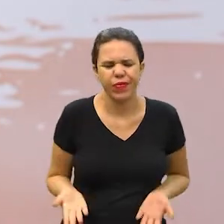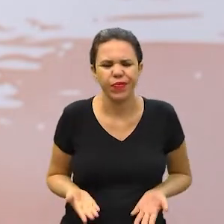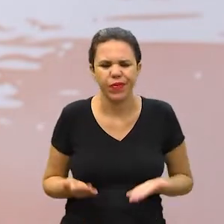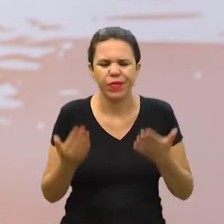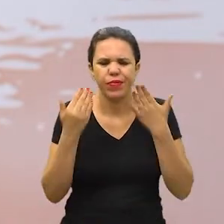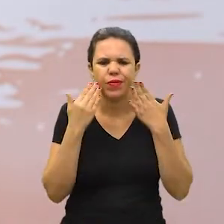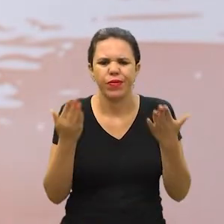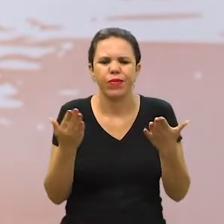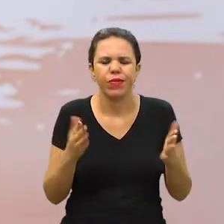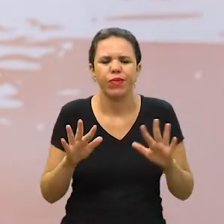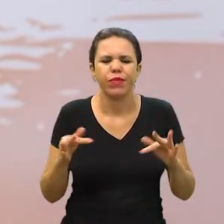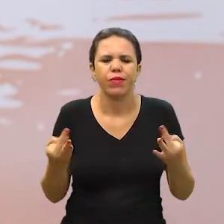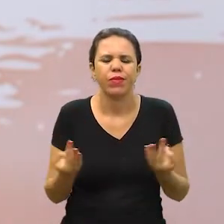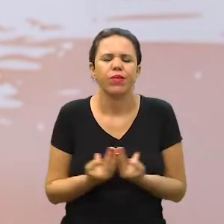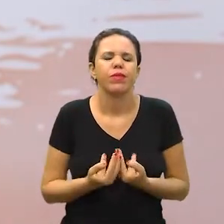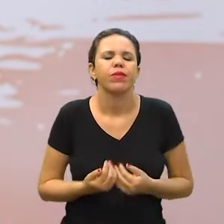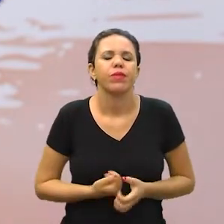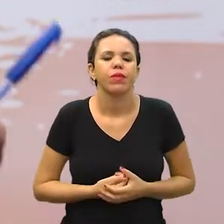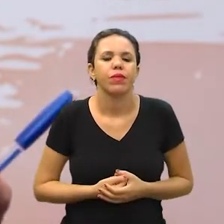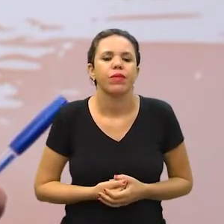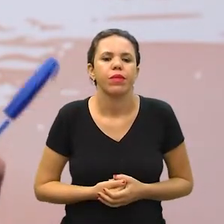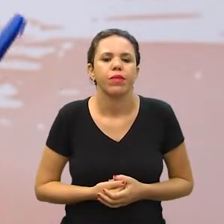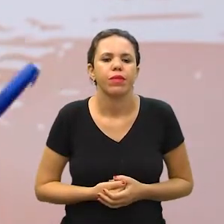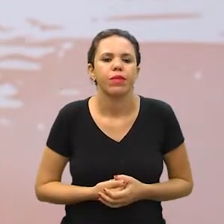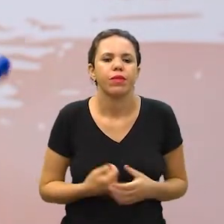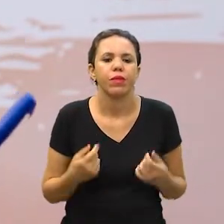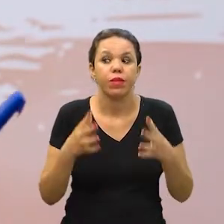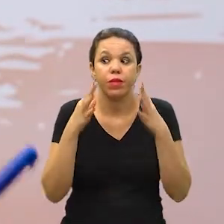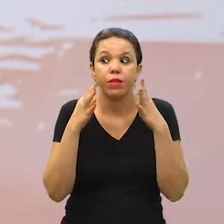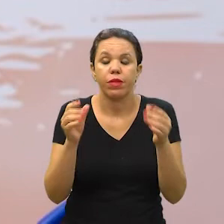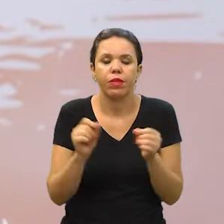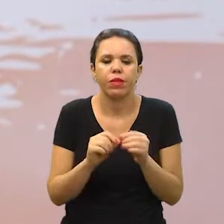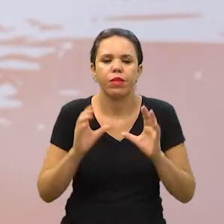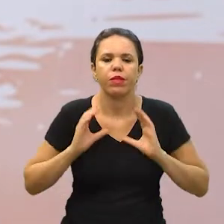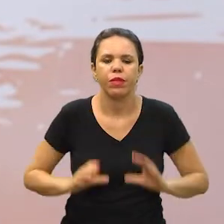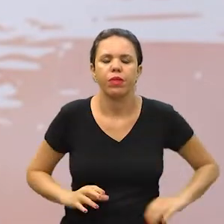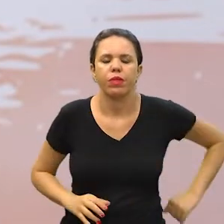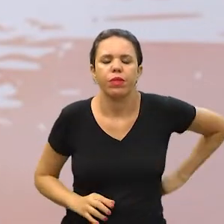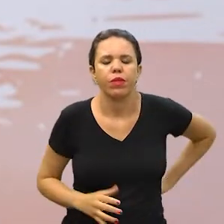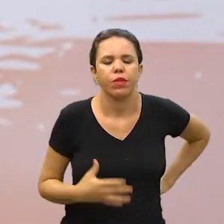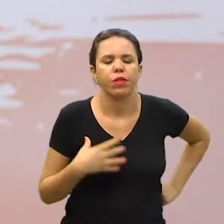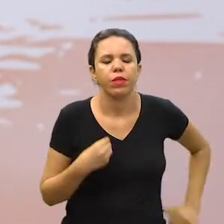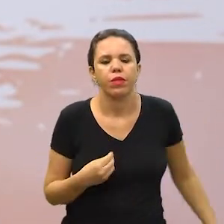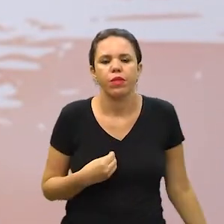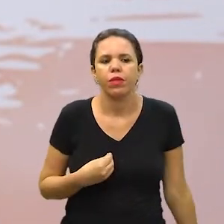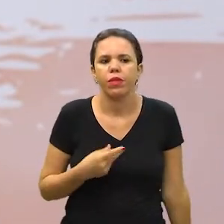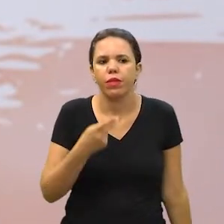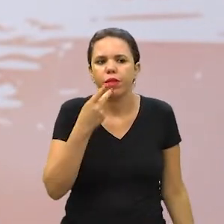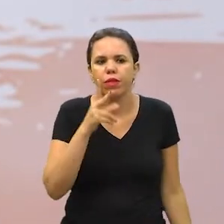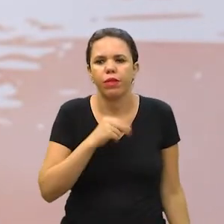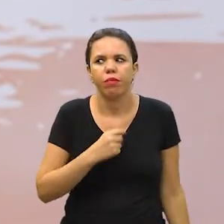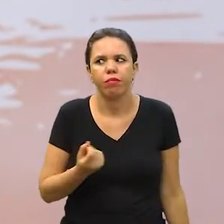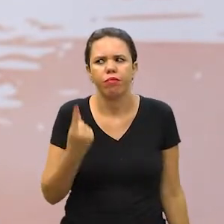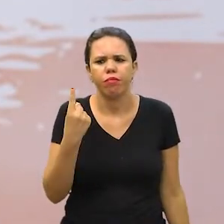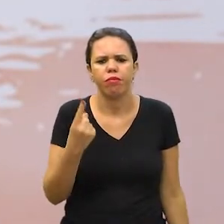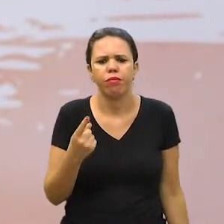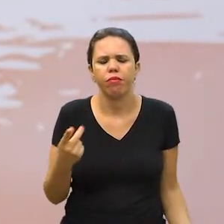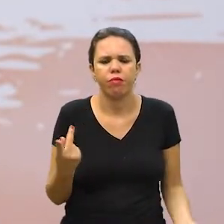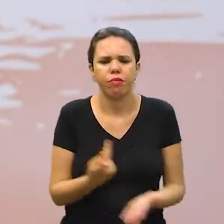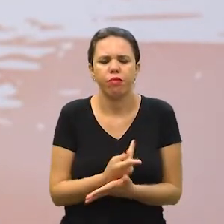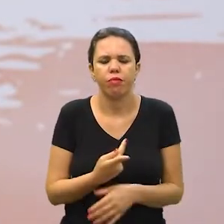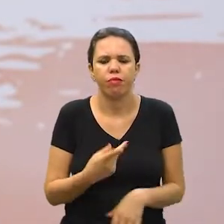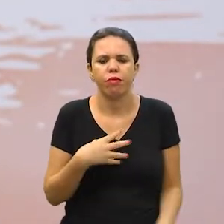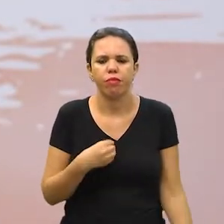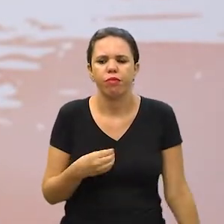diante disso, o que que o pai, o que que a mãe tem que prestar atenção no comportamento do filho para falar, opa, tem alguma coisa errada,